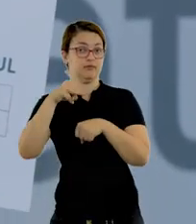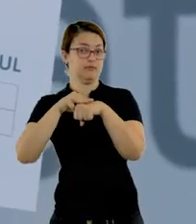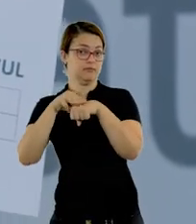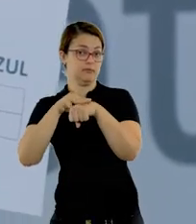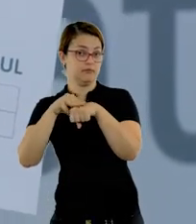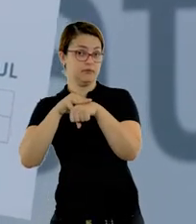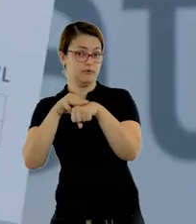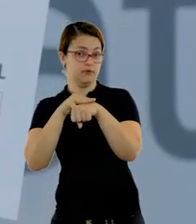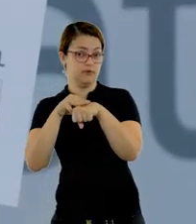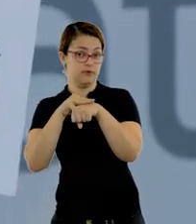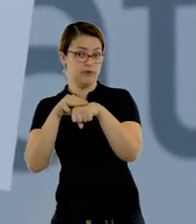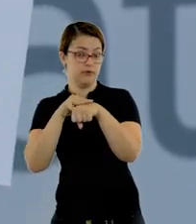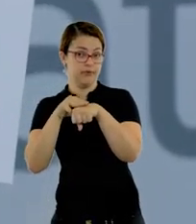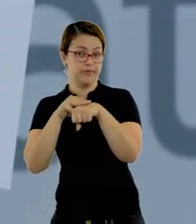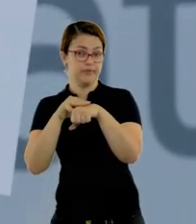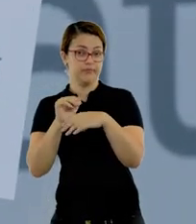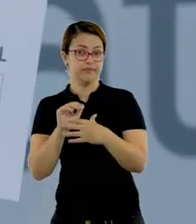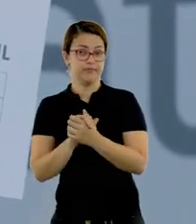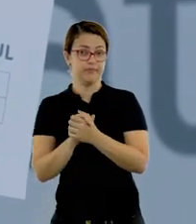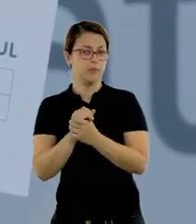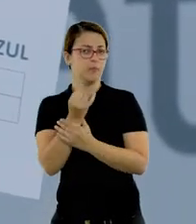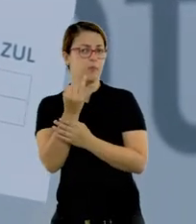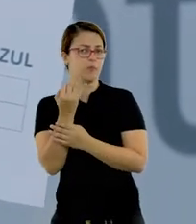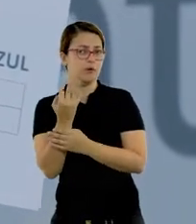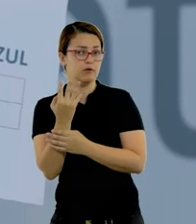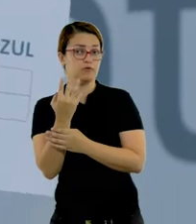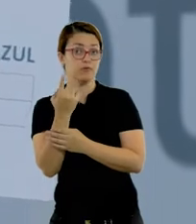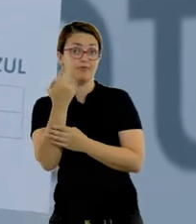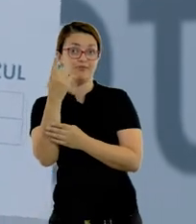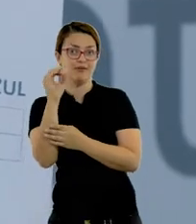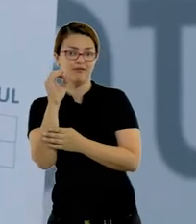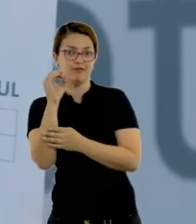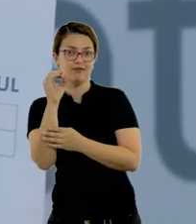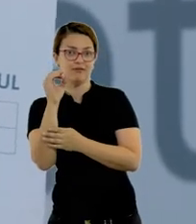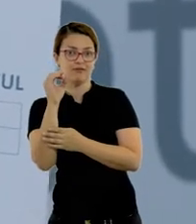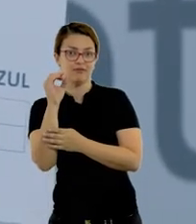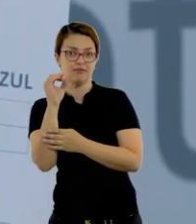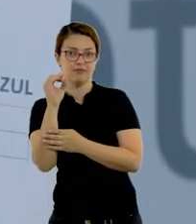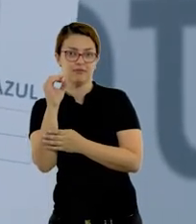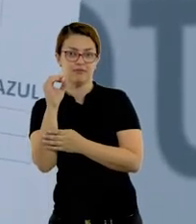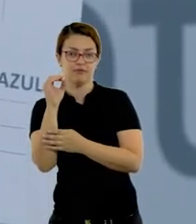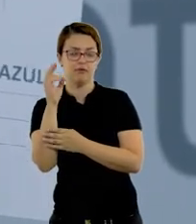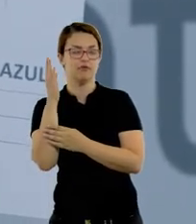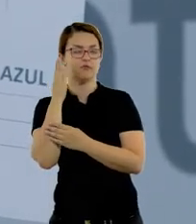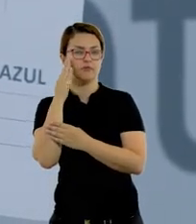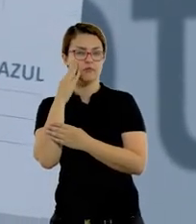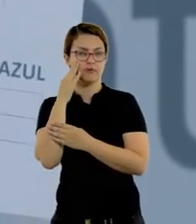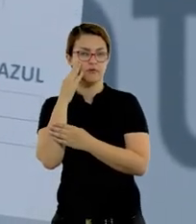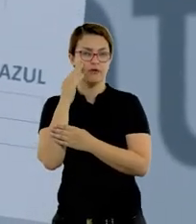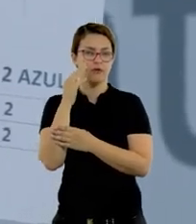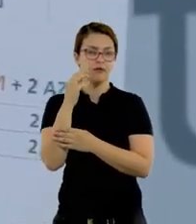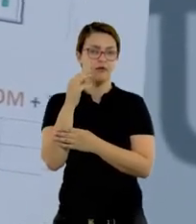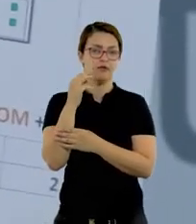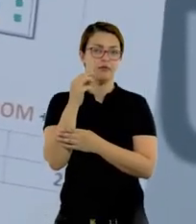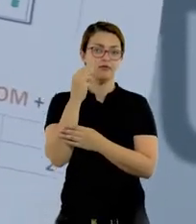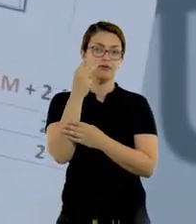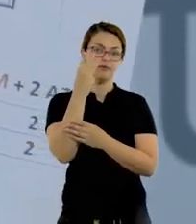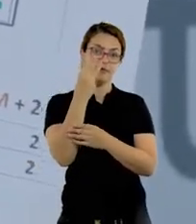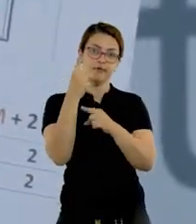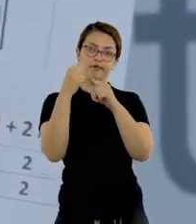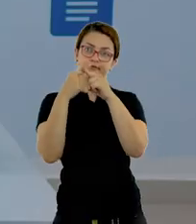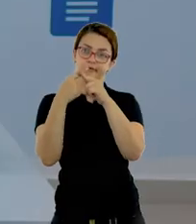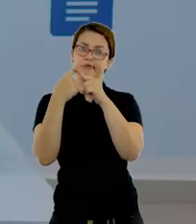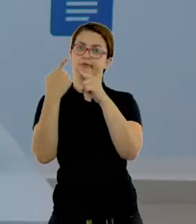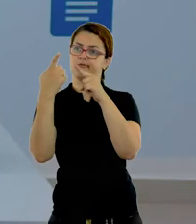3 fichas marrons. Aí eu vou colocar lá, a marrom vale quanto? Vale 10. Olhei na tabela, então eu sei que 3 vezes